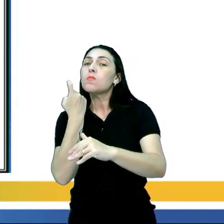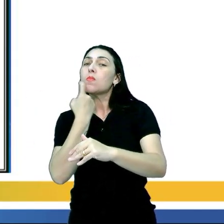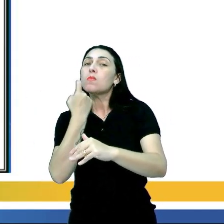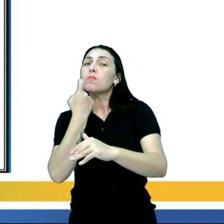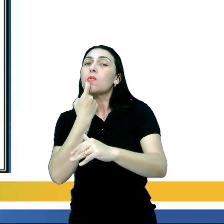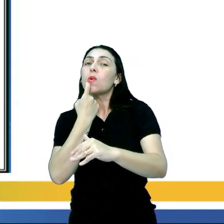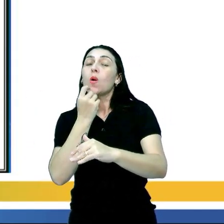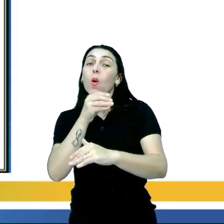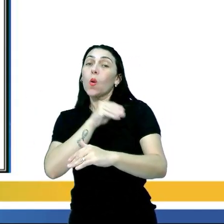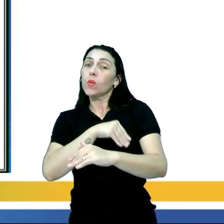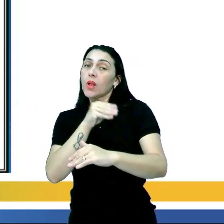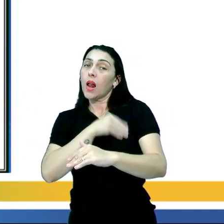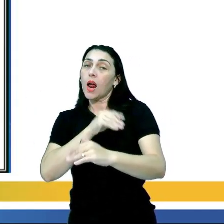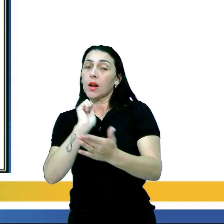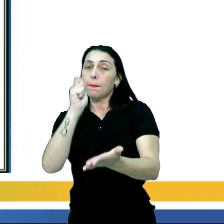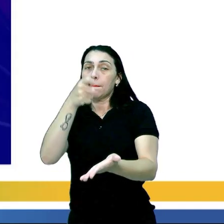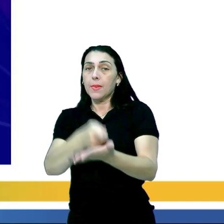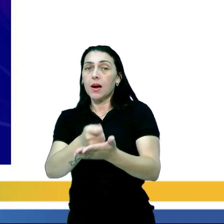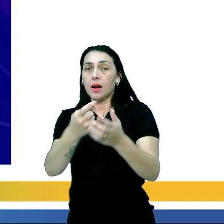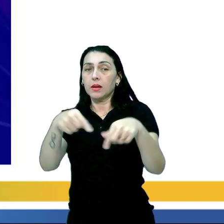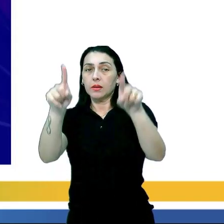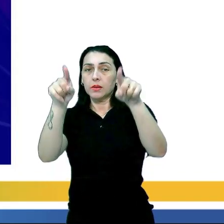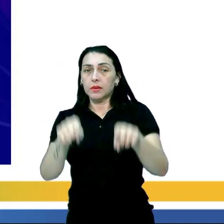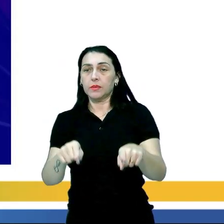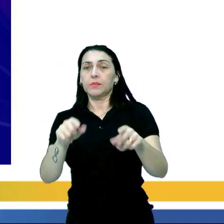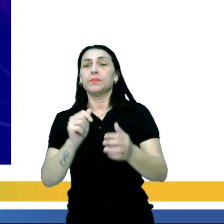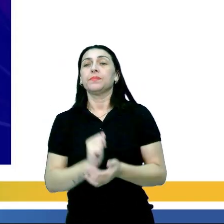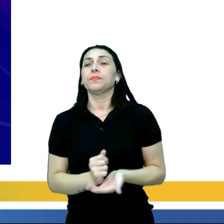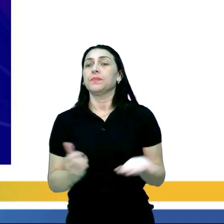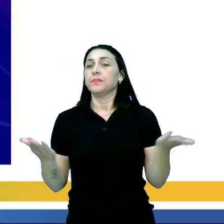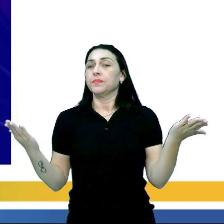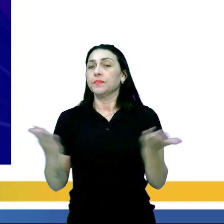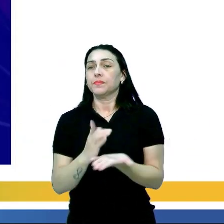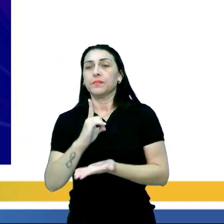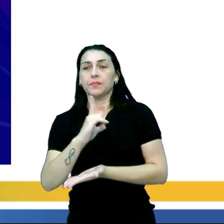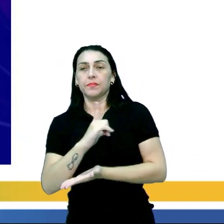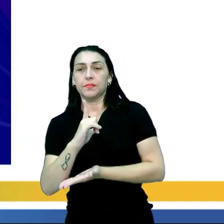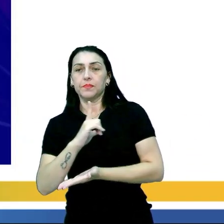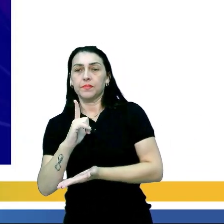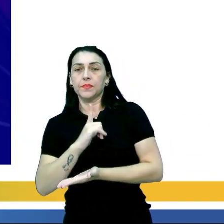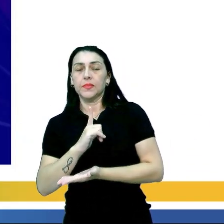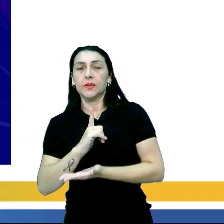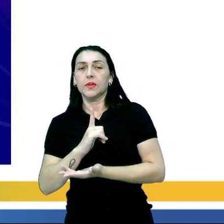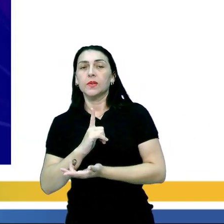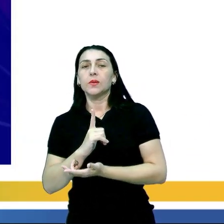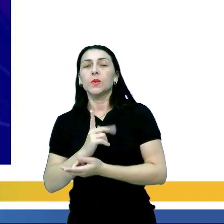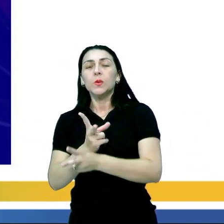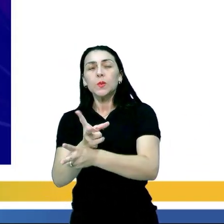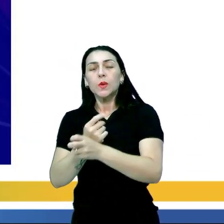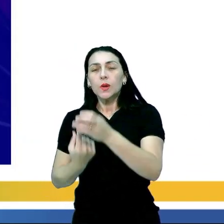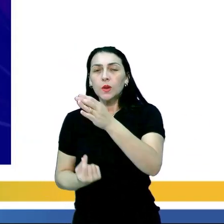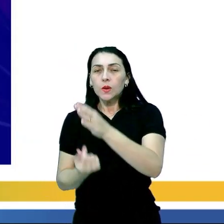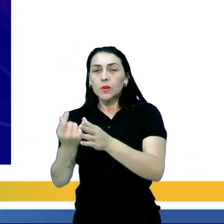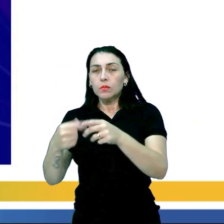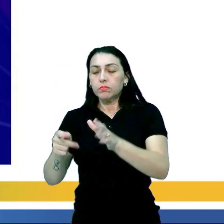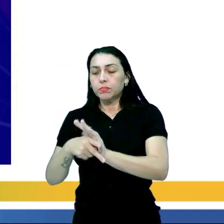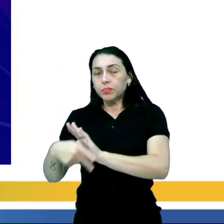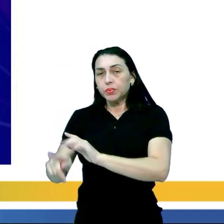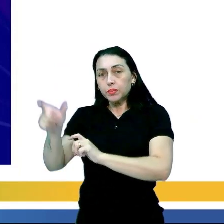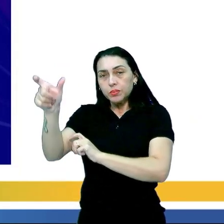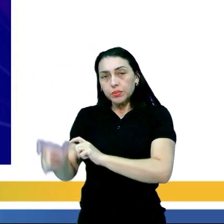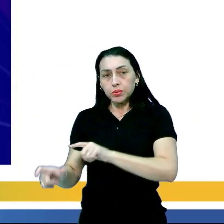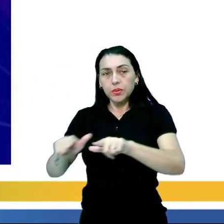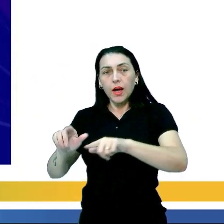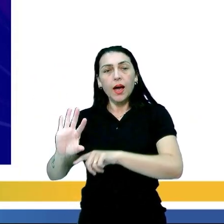está pagando ao trabalhador. Agora, nós temos o seguinte... A exploração capitalista sobre o trabalhador,